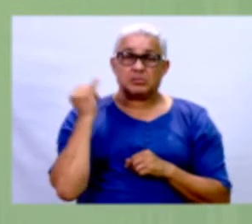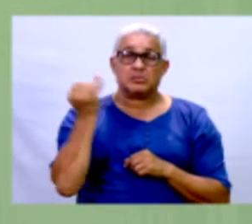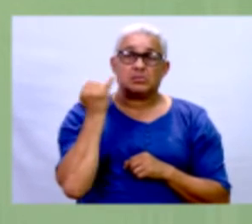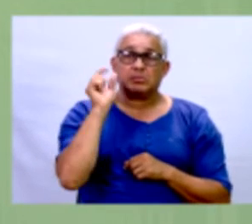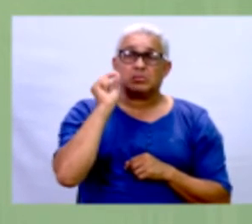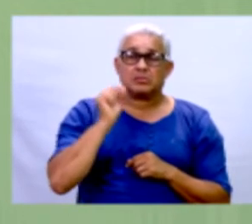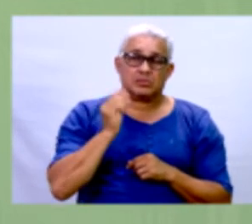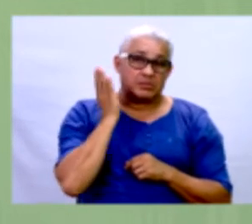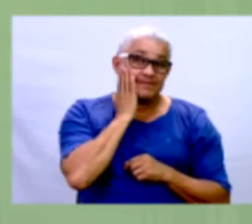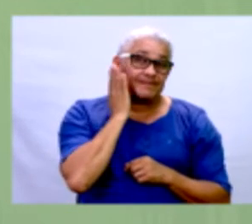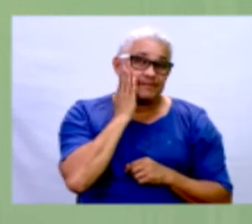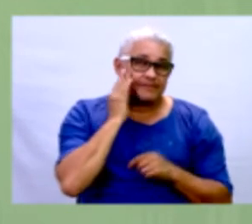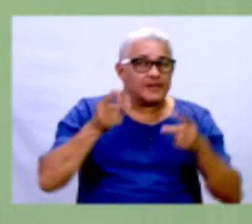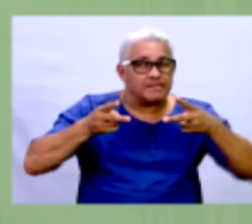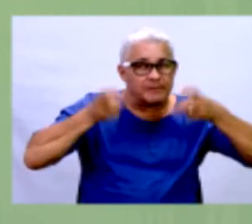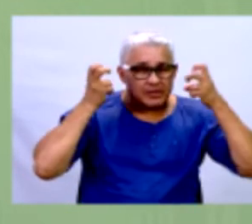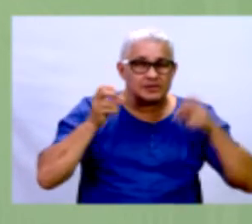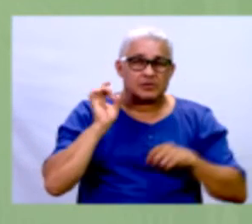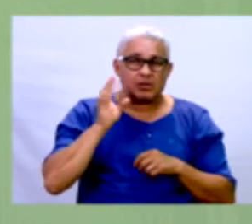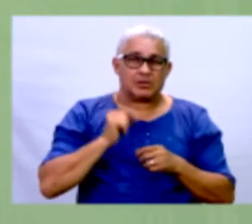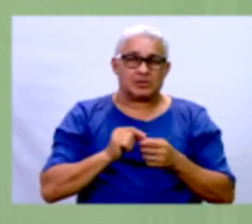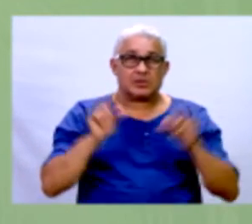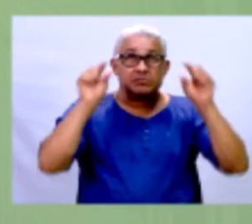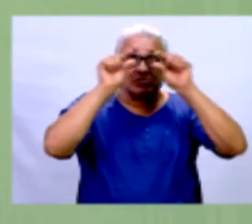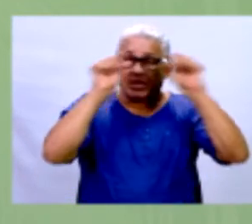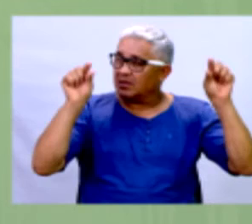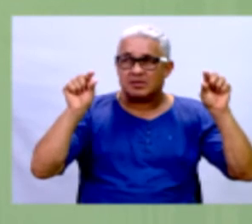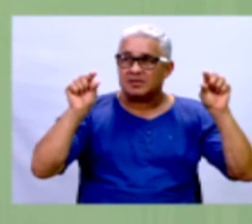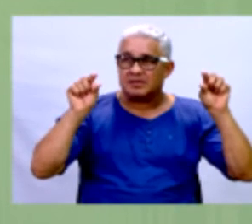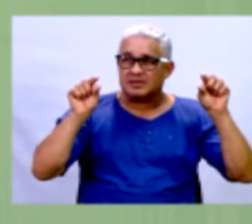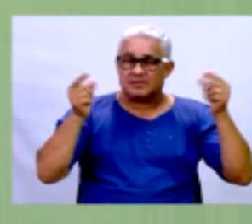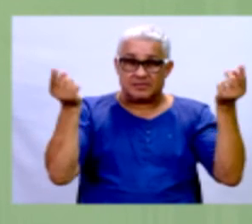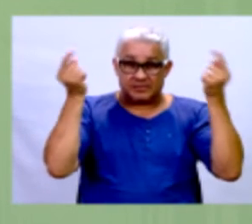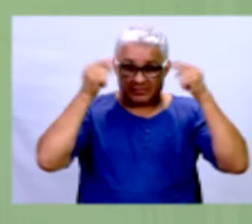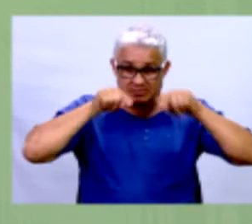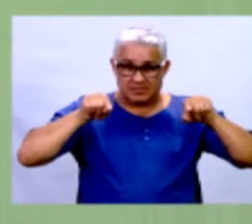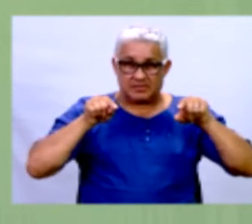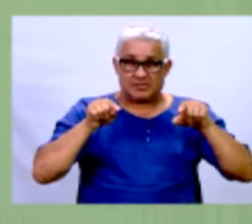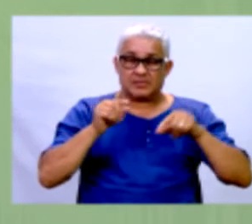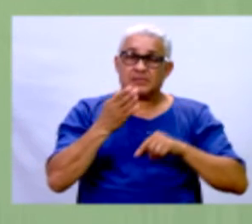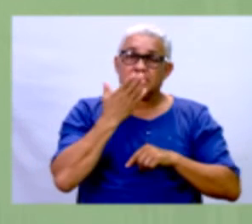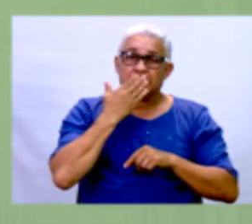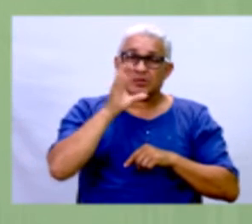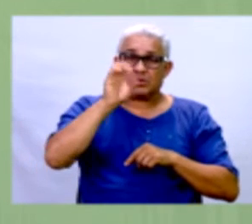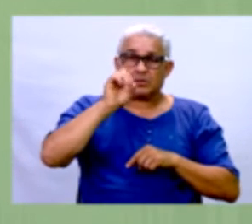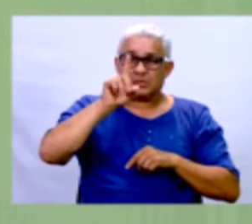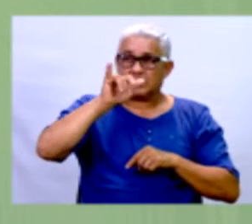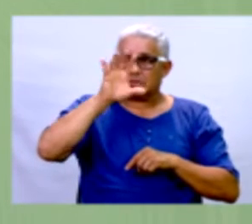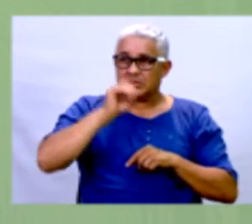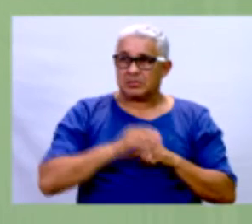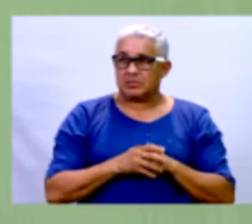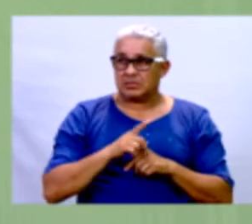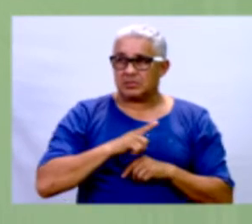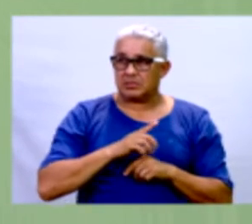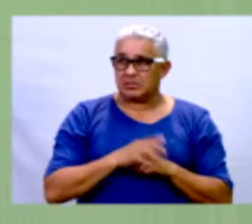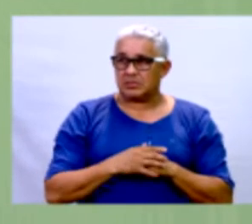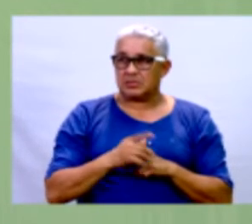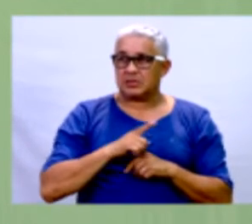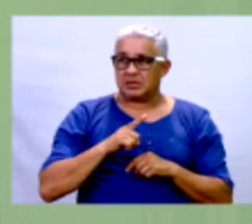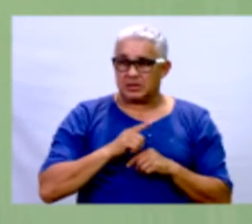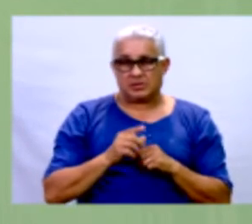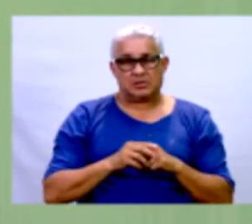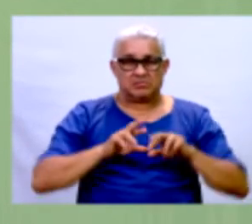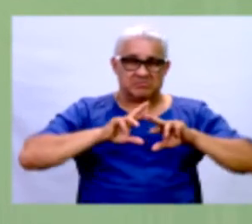saberem disso, né? Não se basearem só pelo cabeçalho, tá? Mas se basearem pelo tipo de código que está descrito aqui, né? Então nós temos